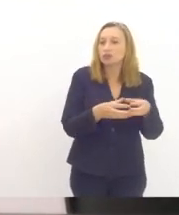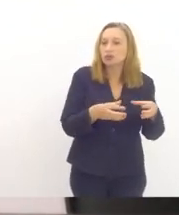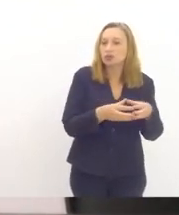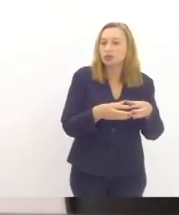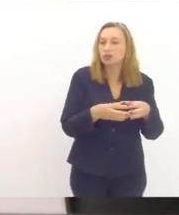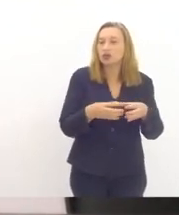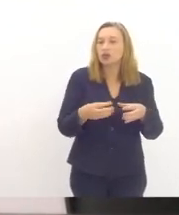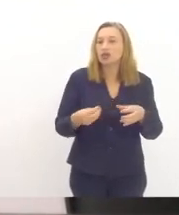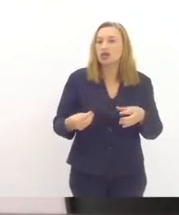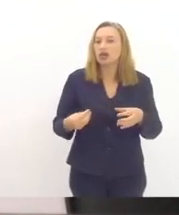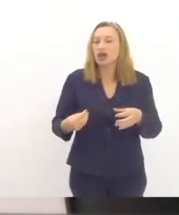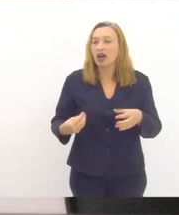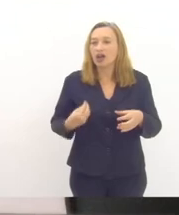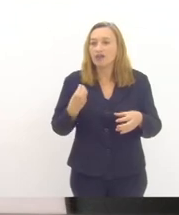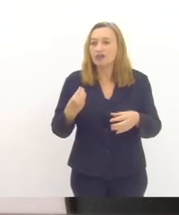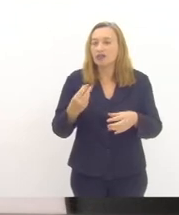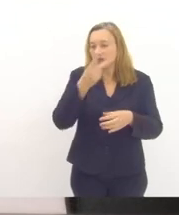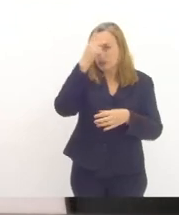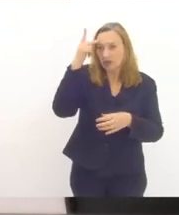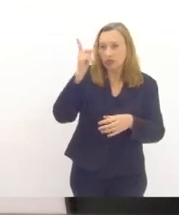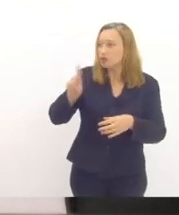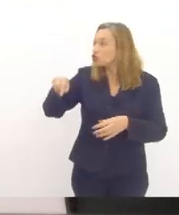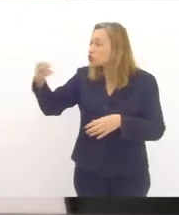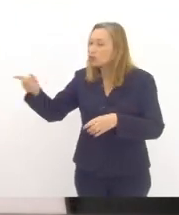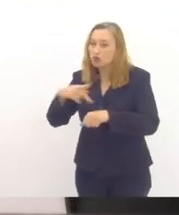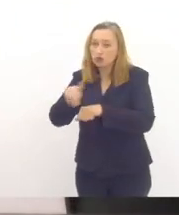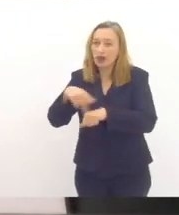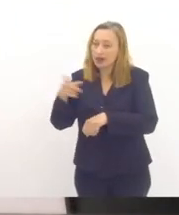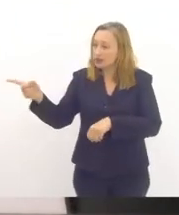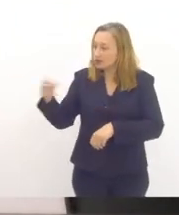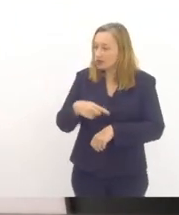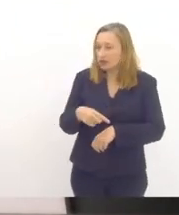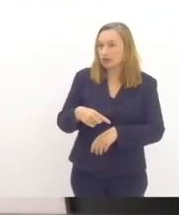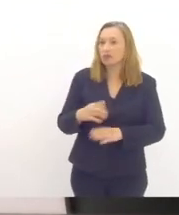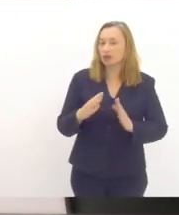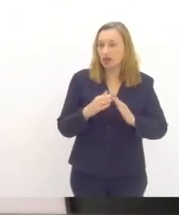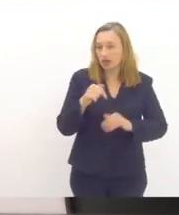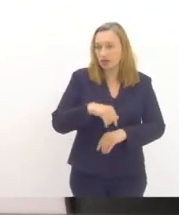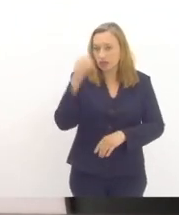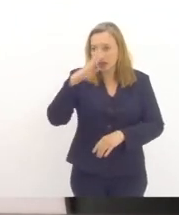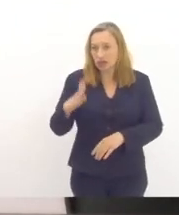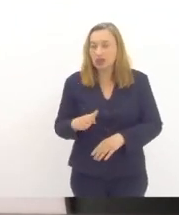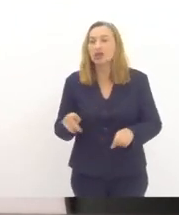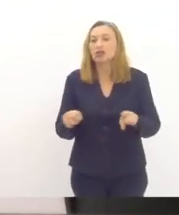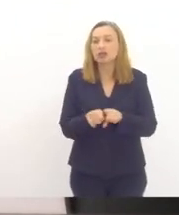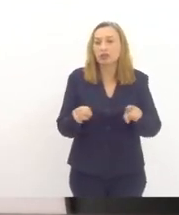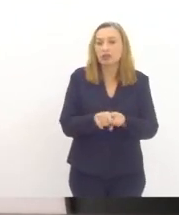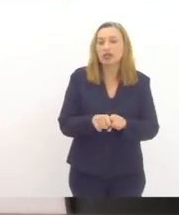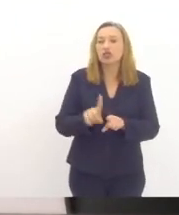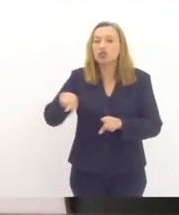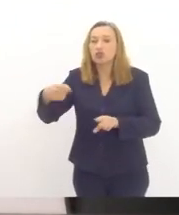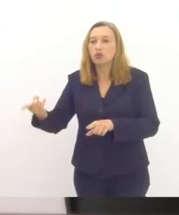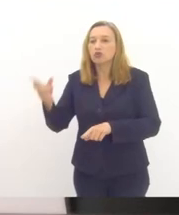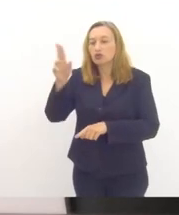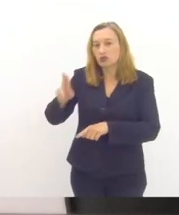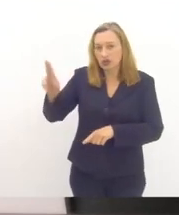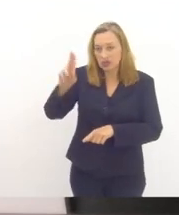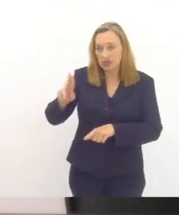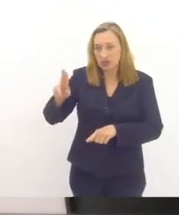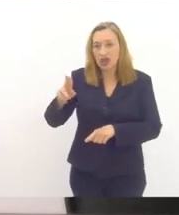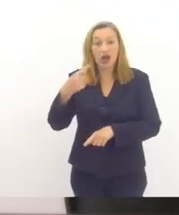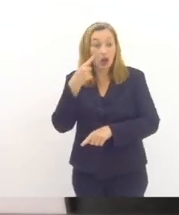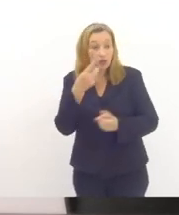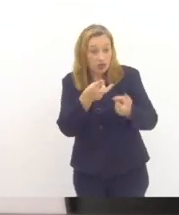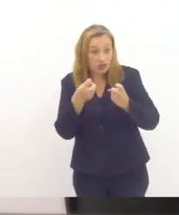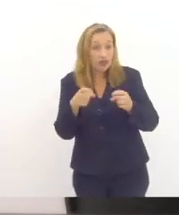migrantes refugiados, e que nós acompanhamos com a nossa colega também, Ana Karina, acompanhamos também com o pessoal da UERJ, com a cátedra da UERJ, com a cátedra